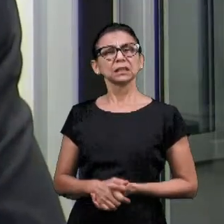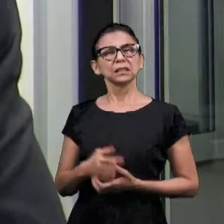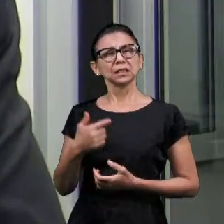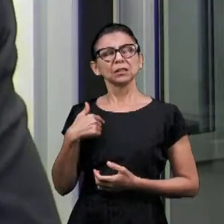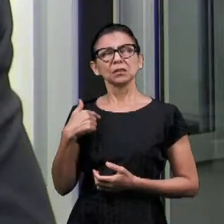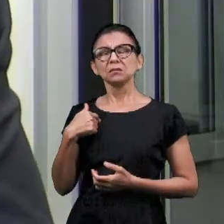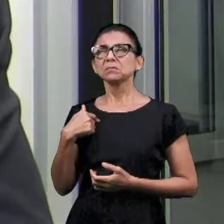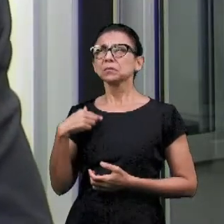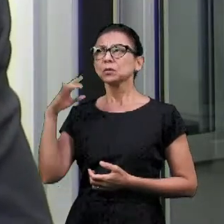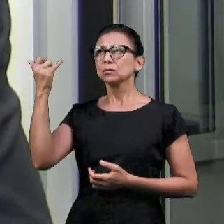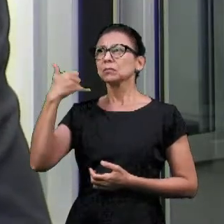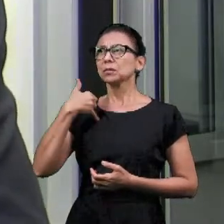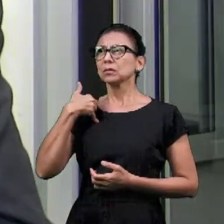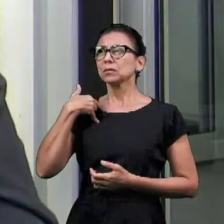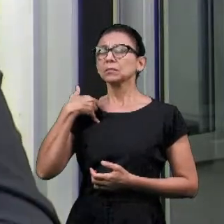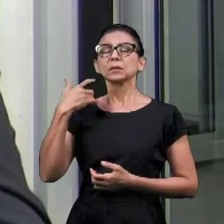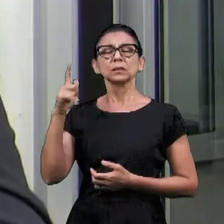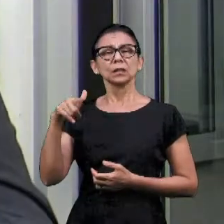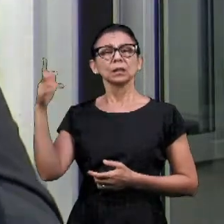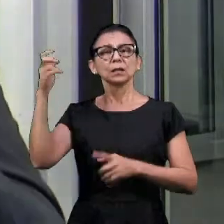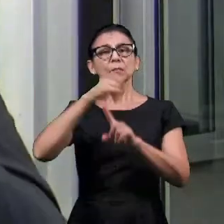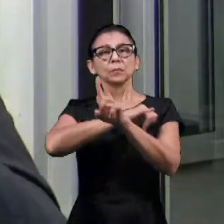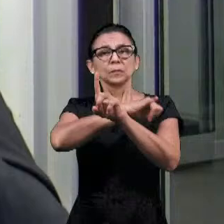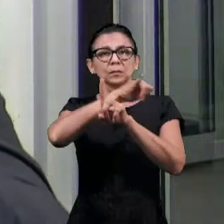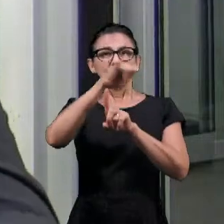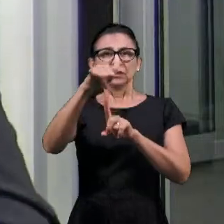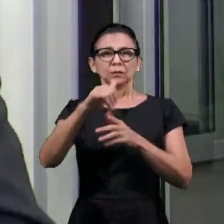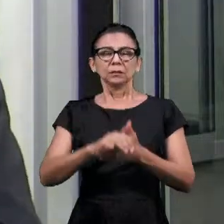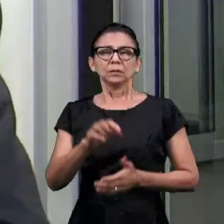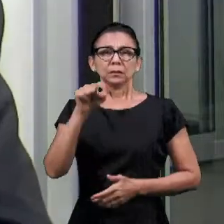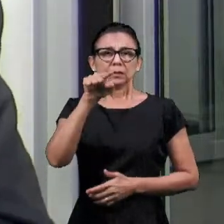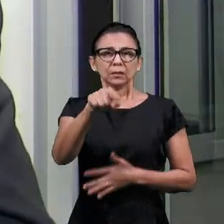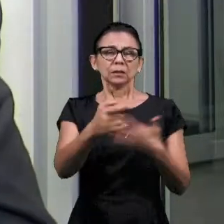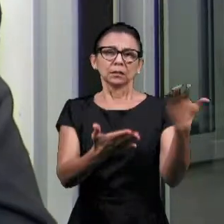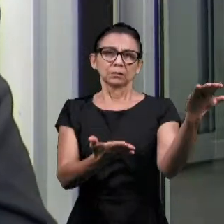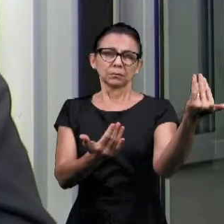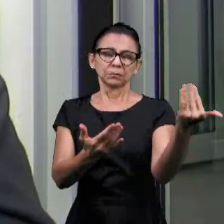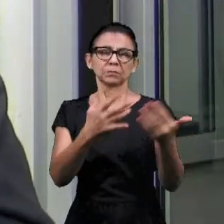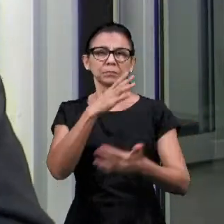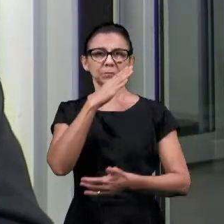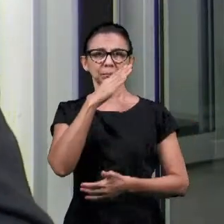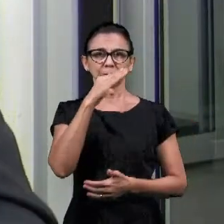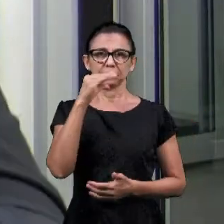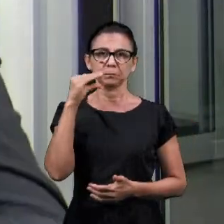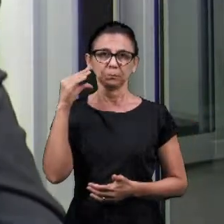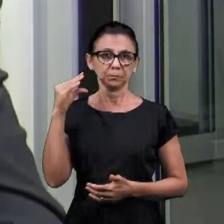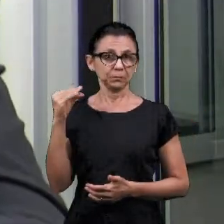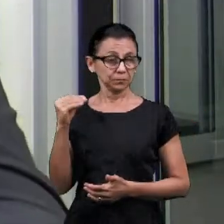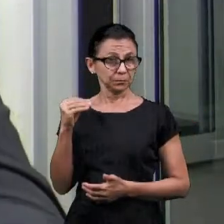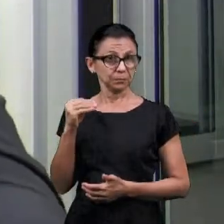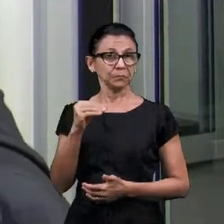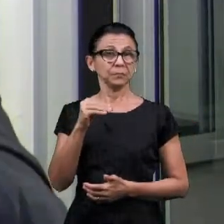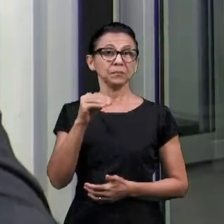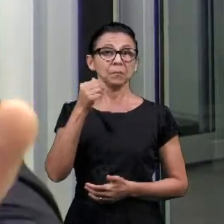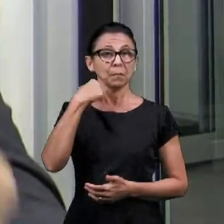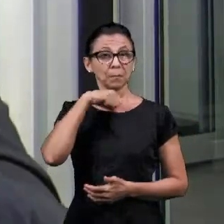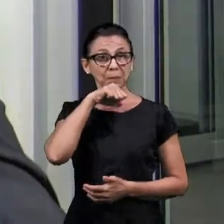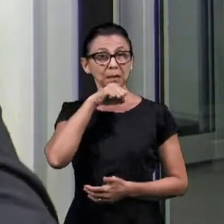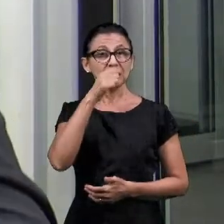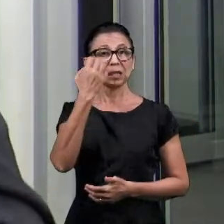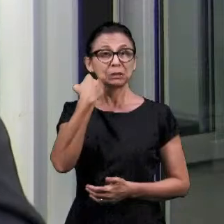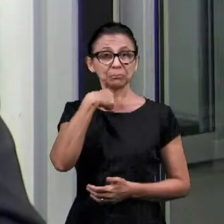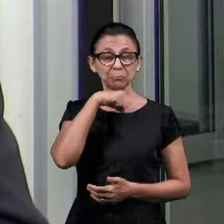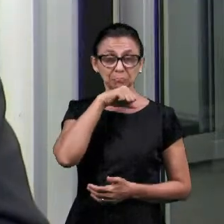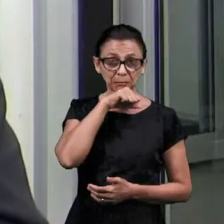é importante para dizer para todos: você jovem, você adolescente, você mãe, pai de jovem,